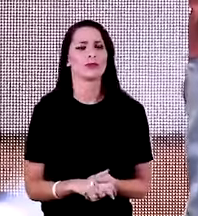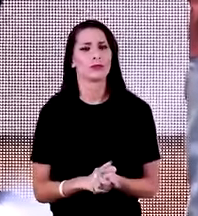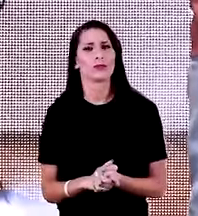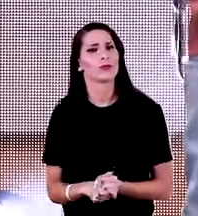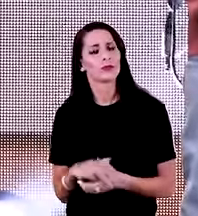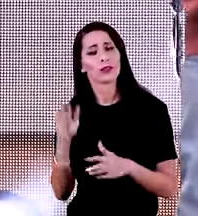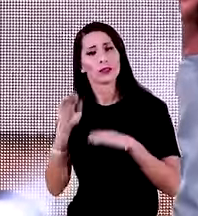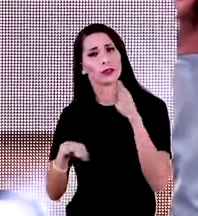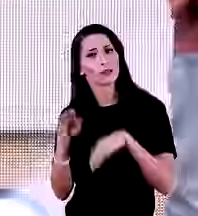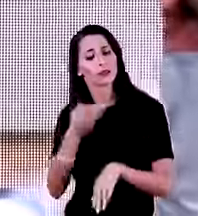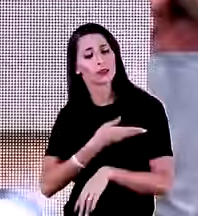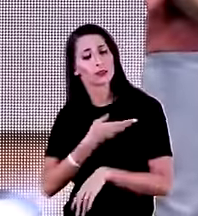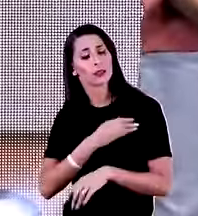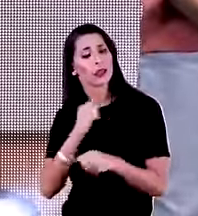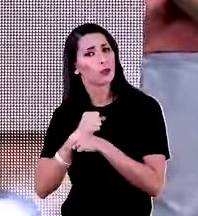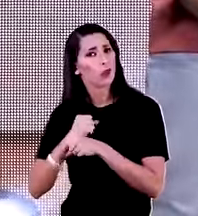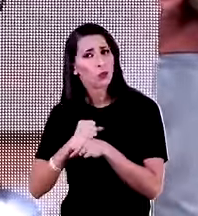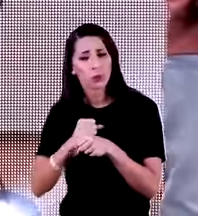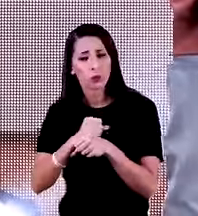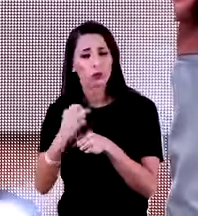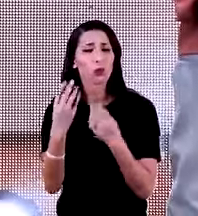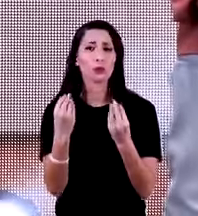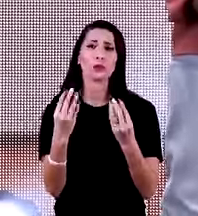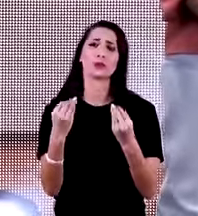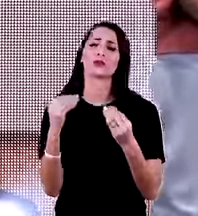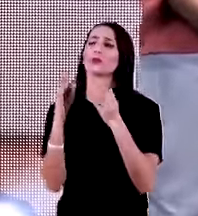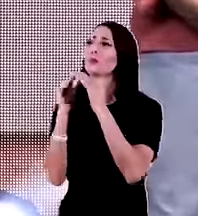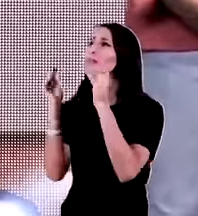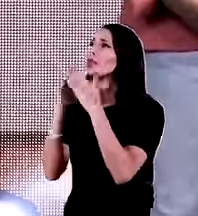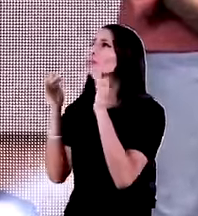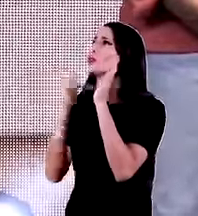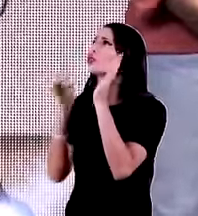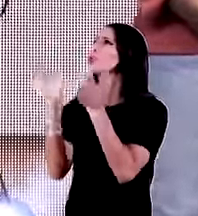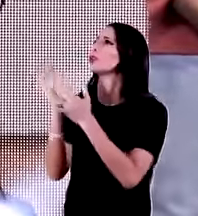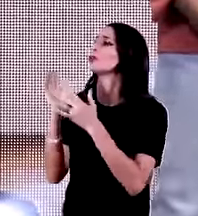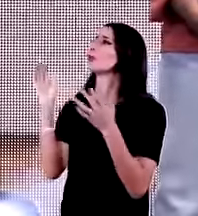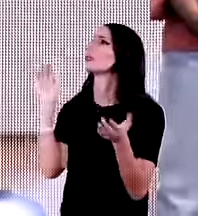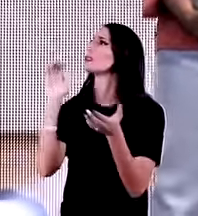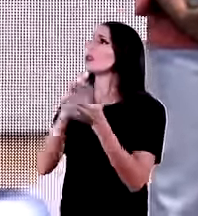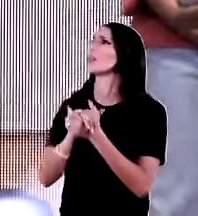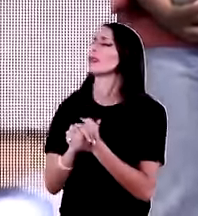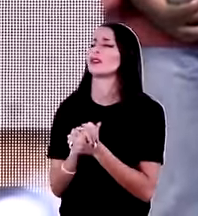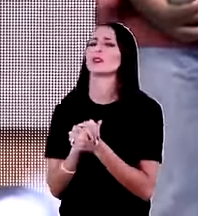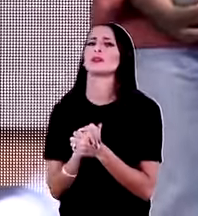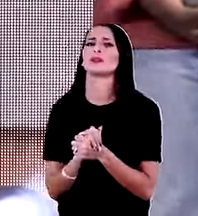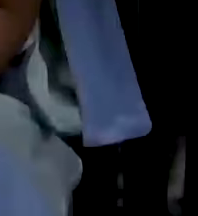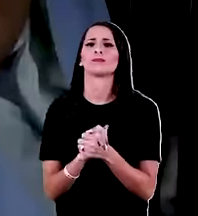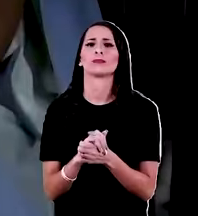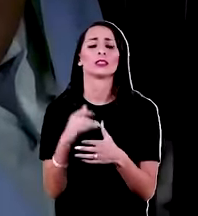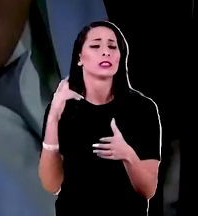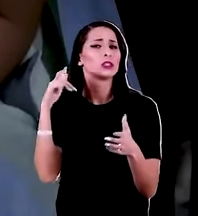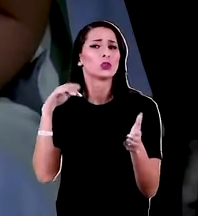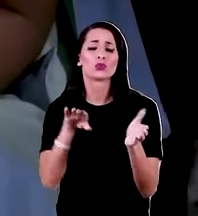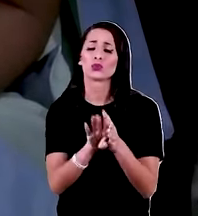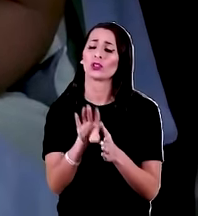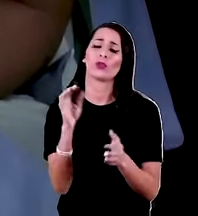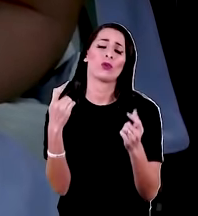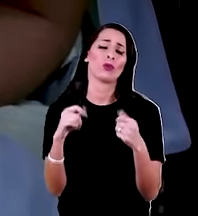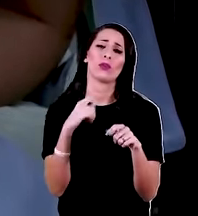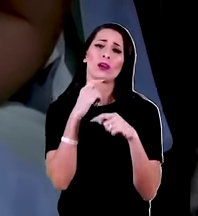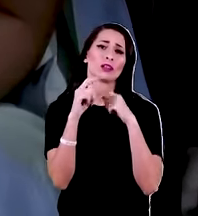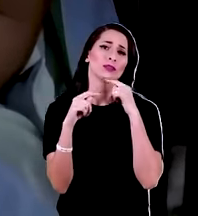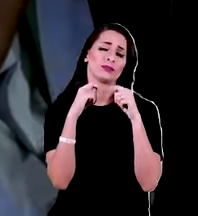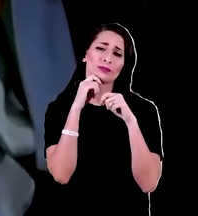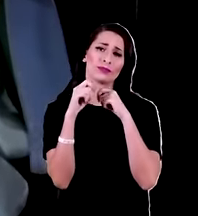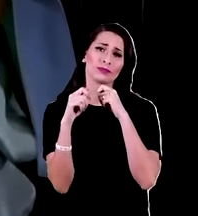anos já pediu para Jesus um casamento e ainda não chegou. Para aquela